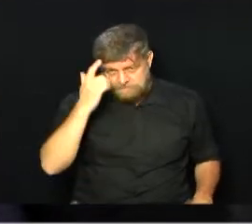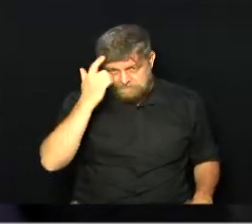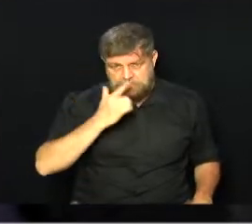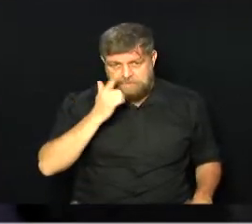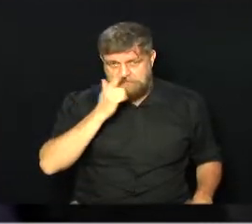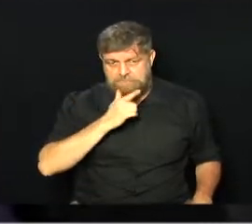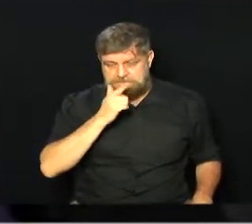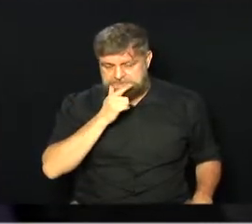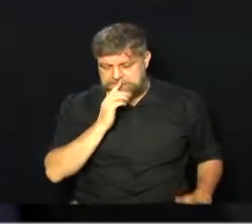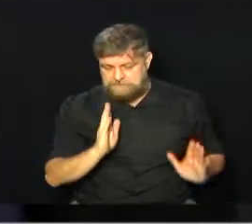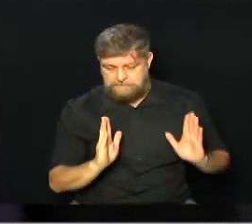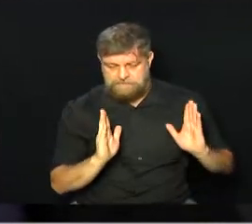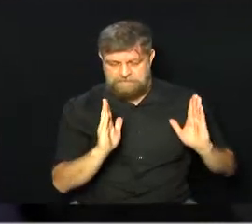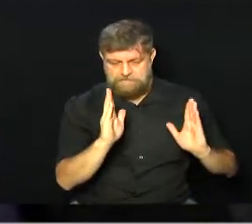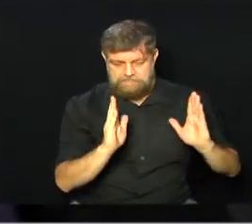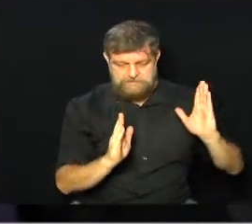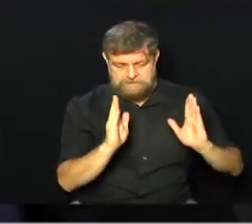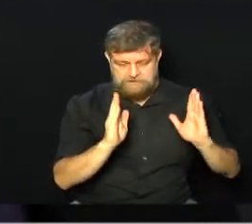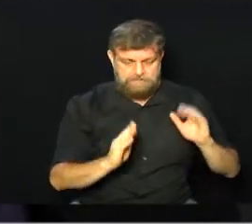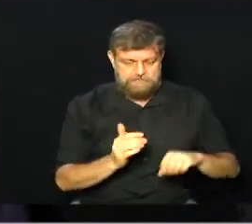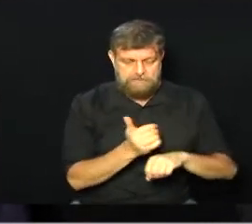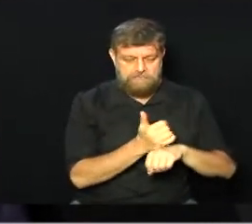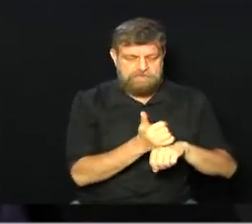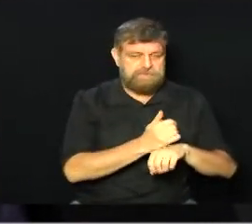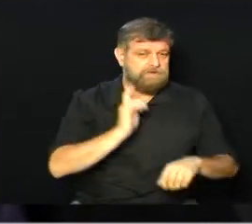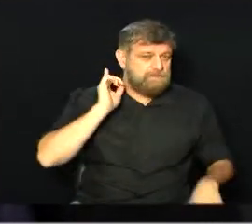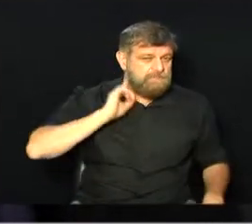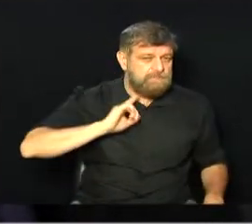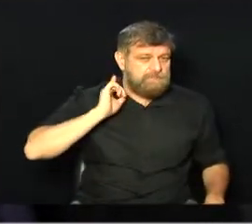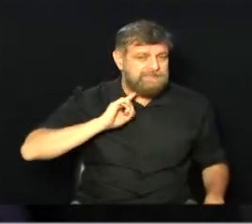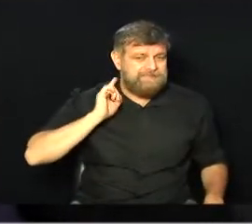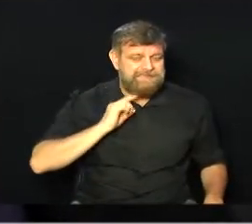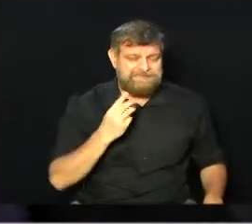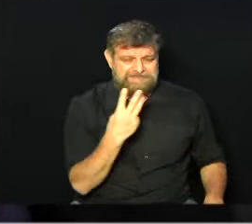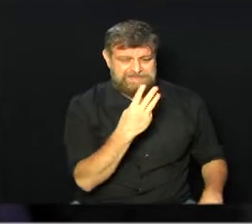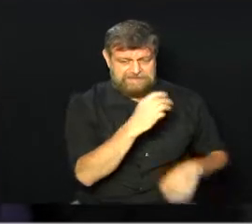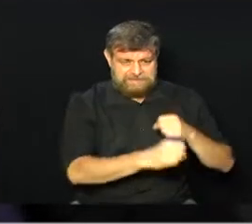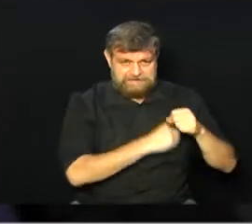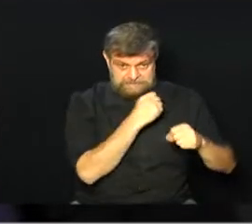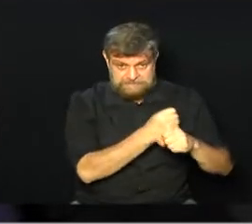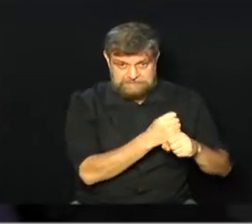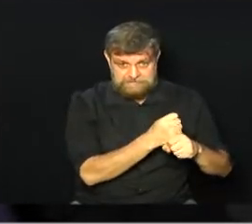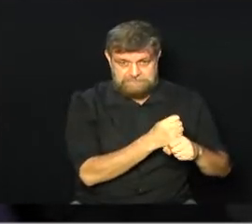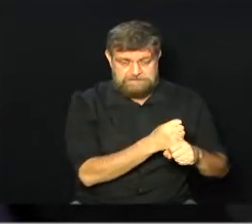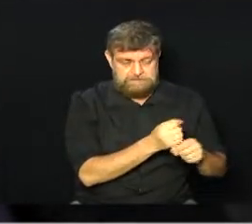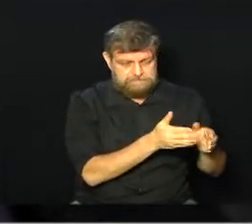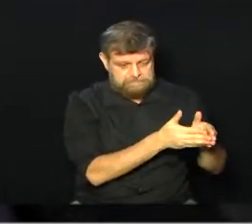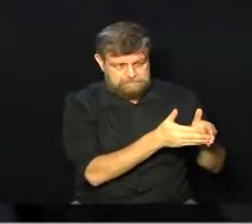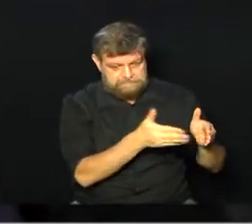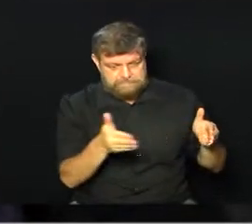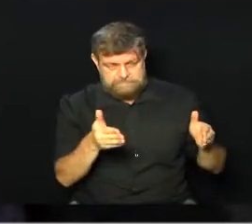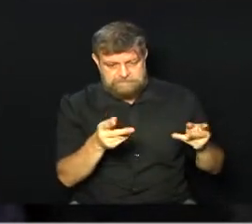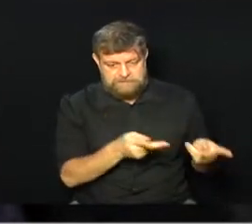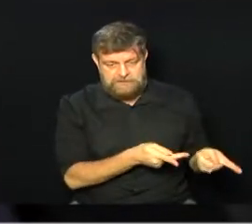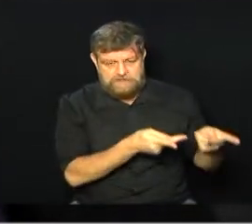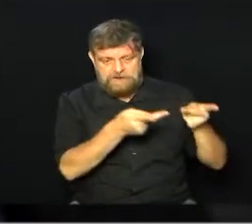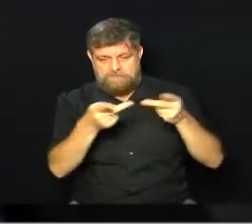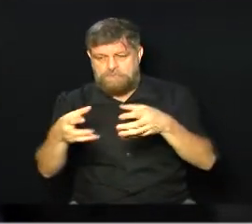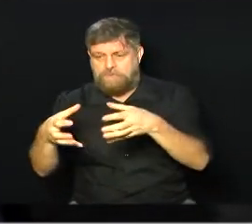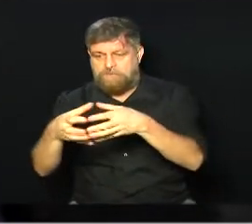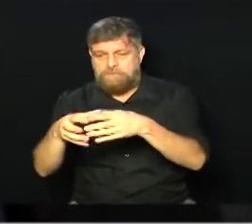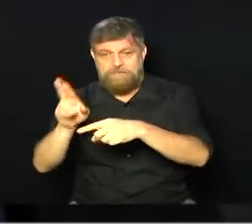bom período no profissional do Atlético, durante praticamente 3 anos. Tive convocações para a seleção brasileira